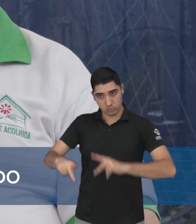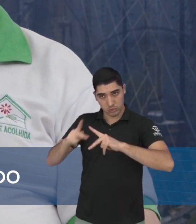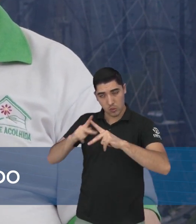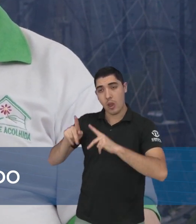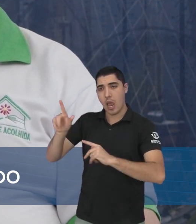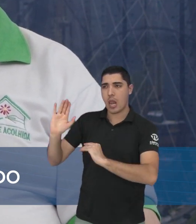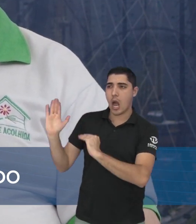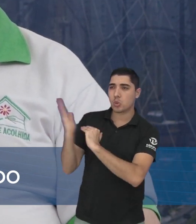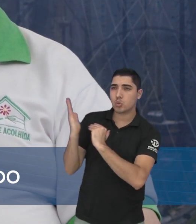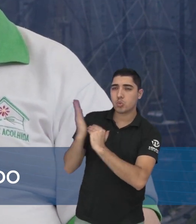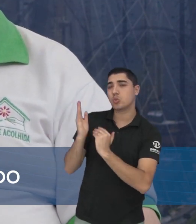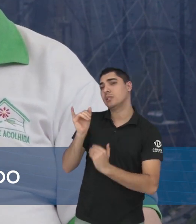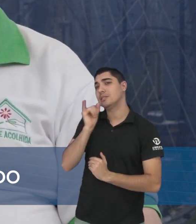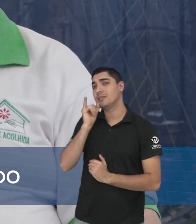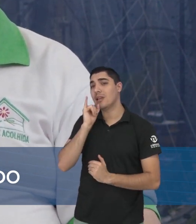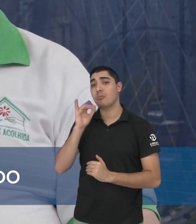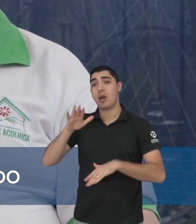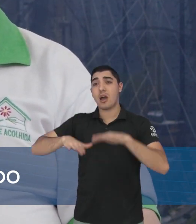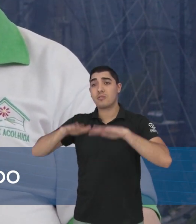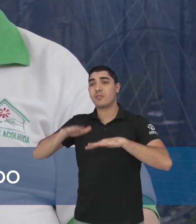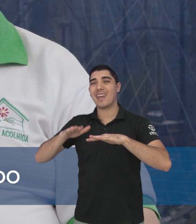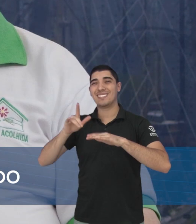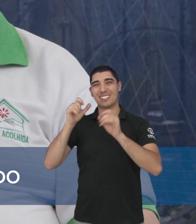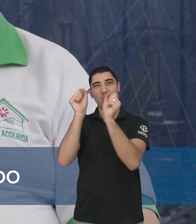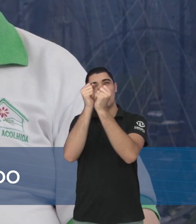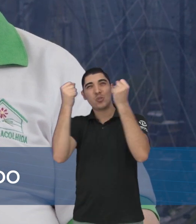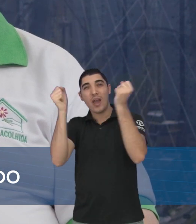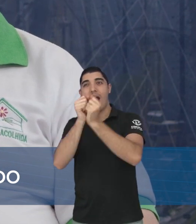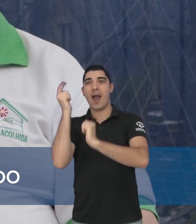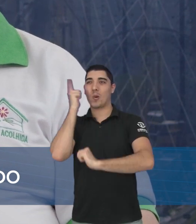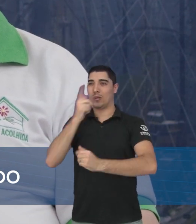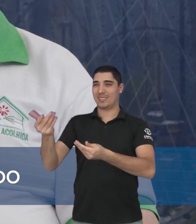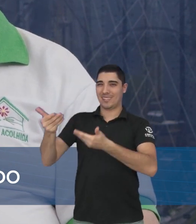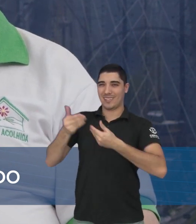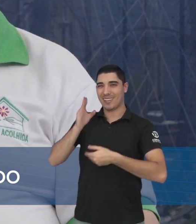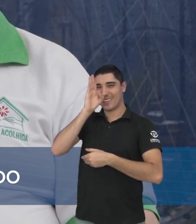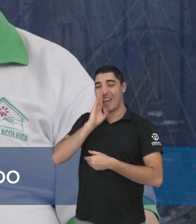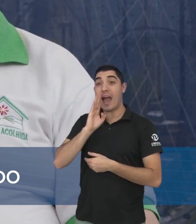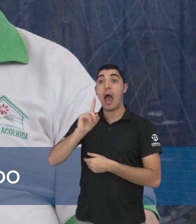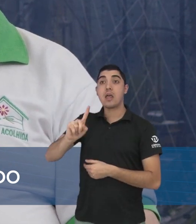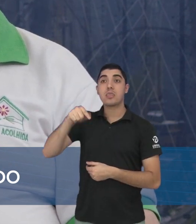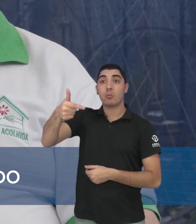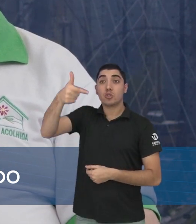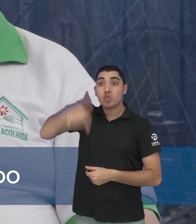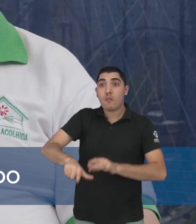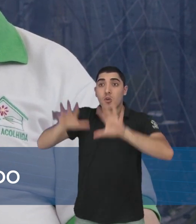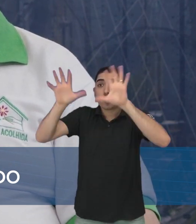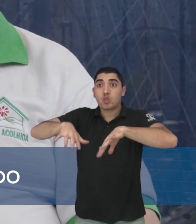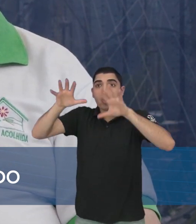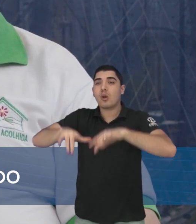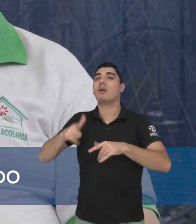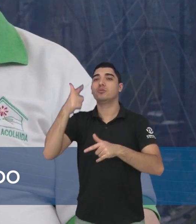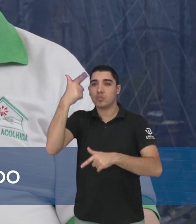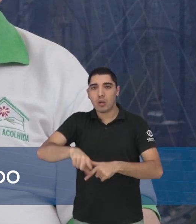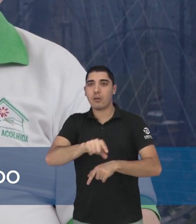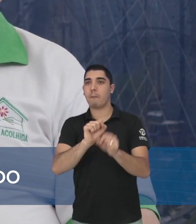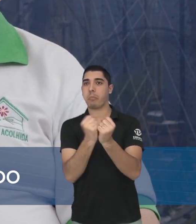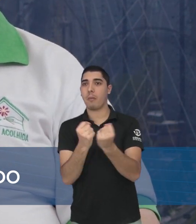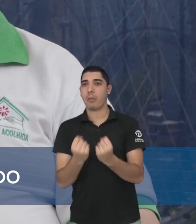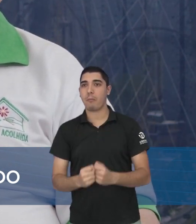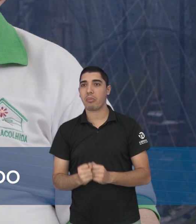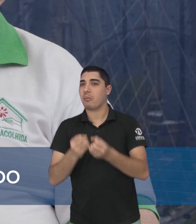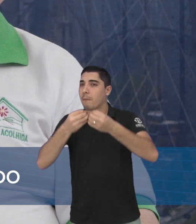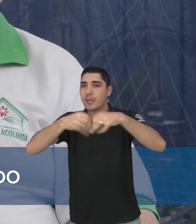precisava e móveis que a gente precisava. Ver a segunda chuva, levou de novo, entendeu? Então, é um